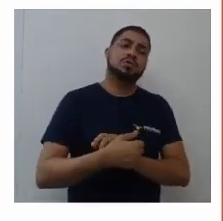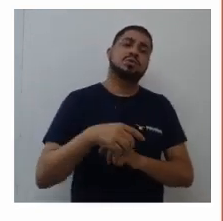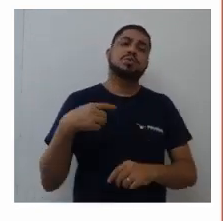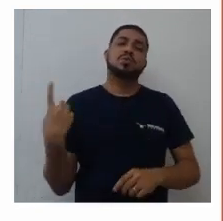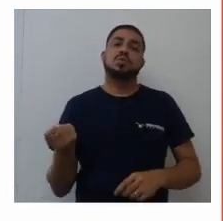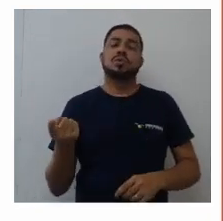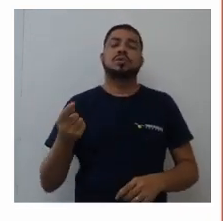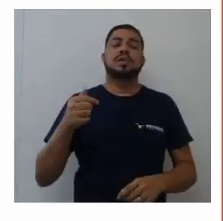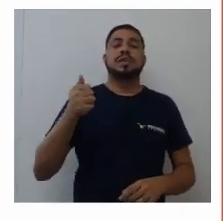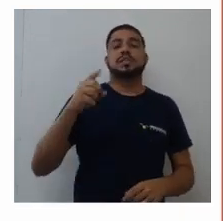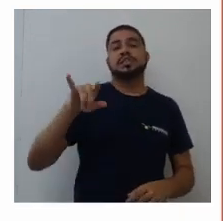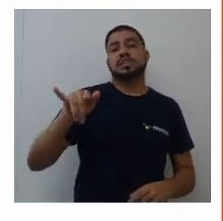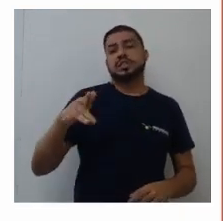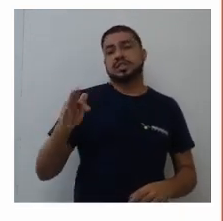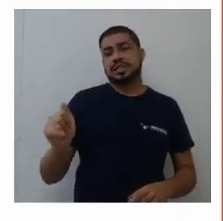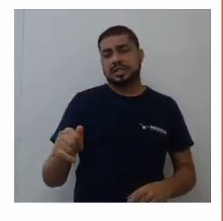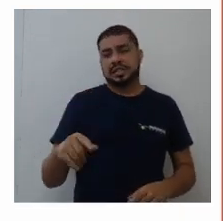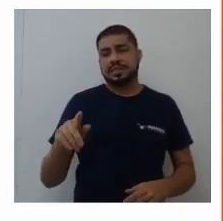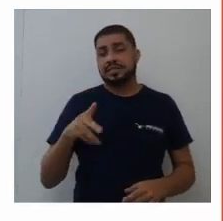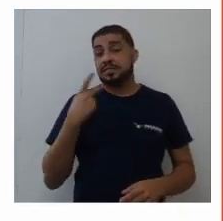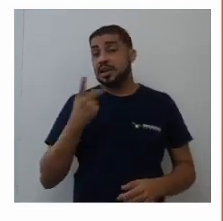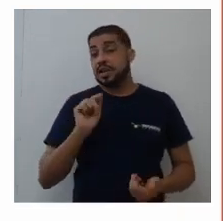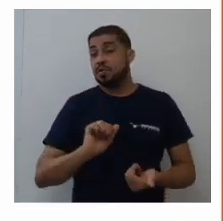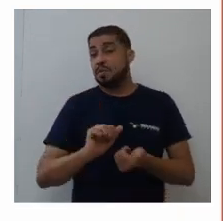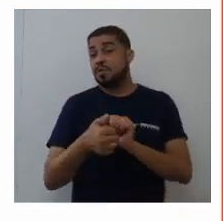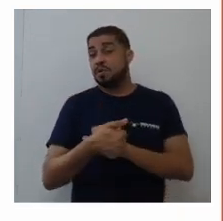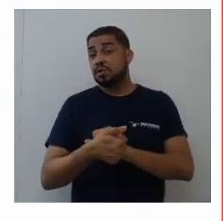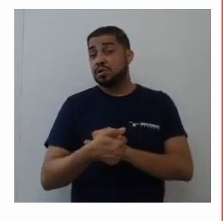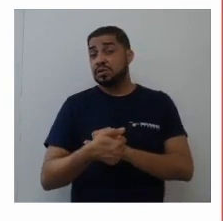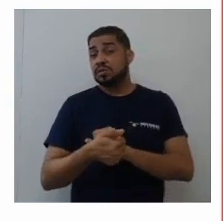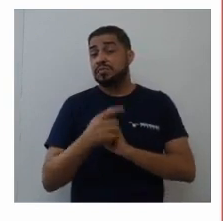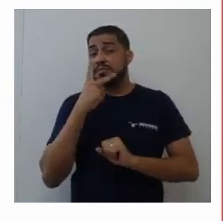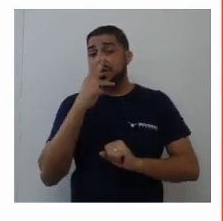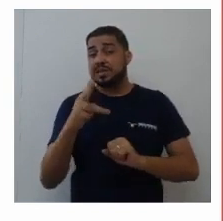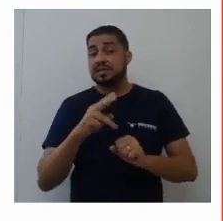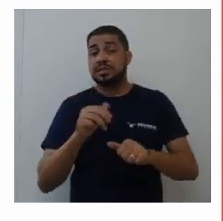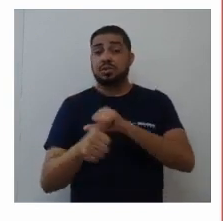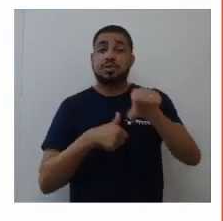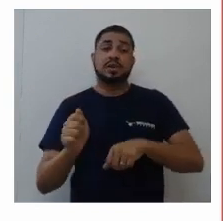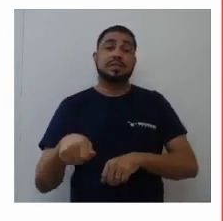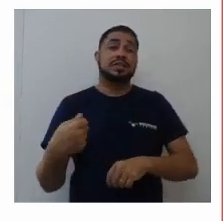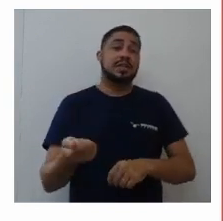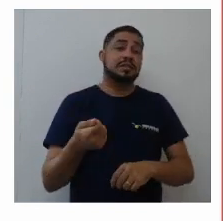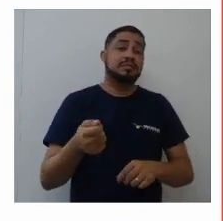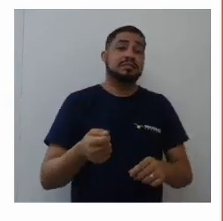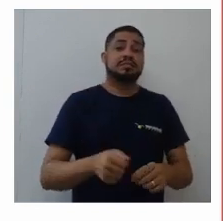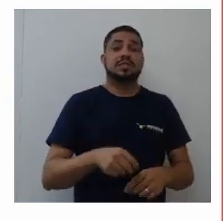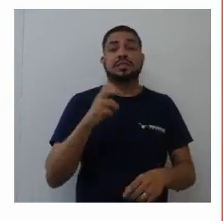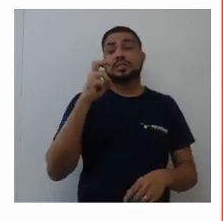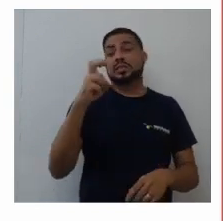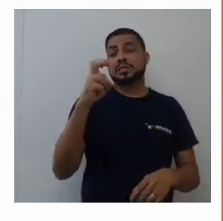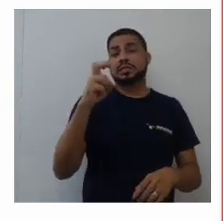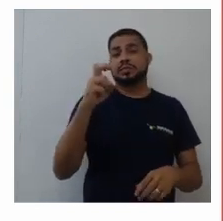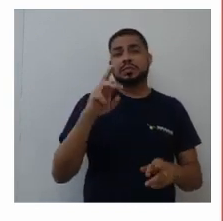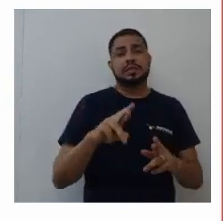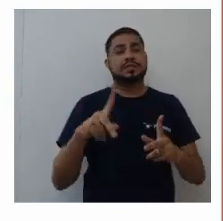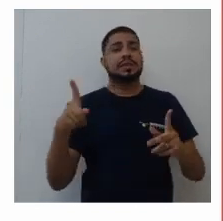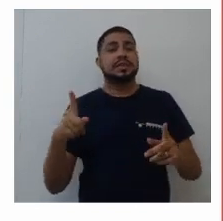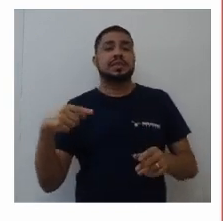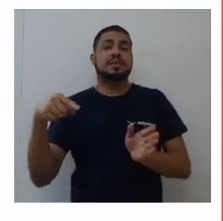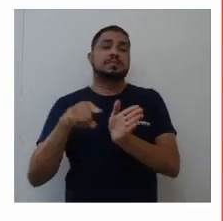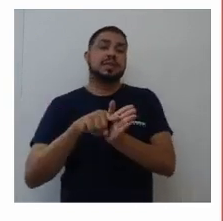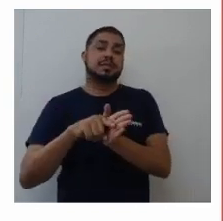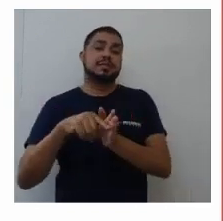adjacente. Dizer que é oposto em matemática tem a ver com troca de sinal. Por exemplo, o número 5 é oposto a menos 5. Então eu não